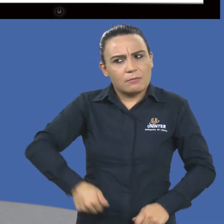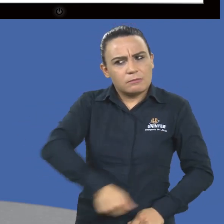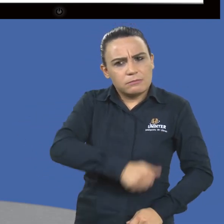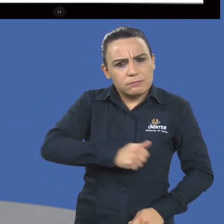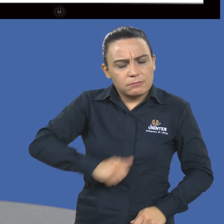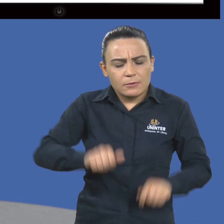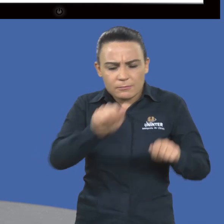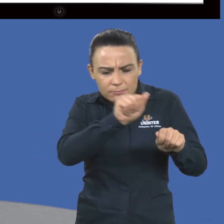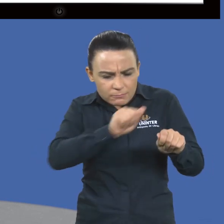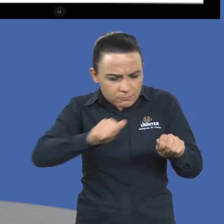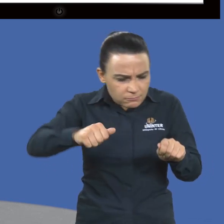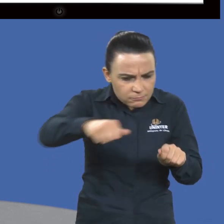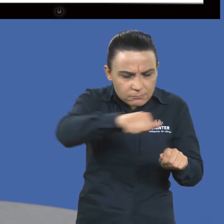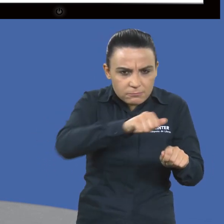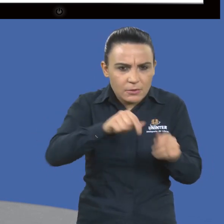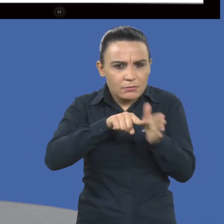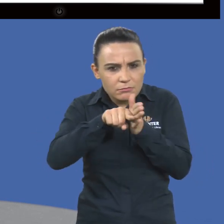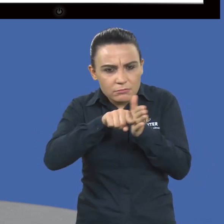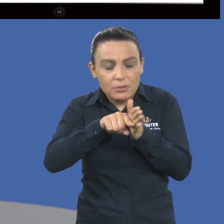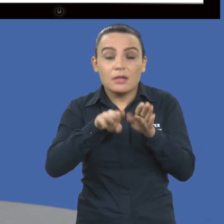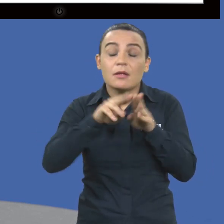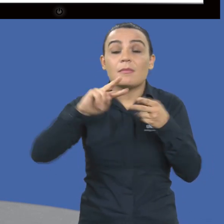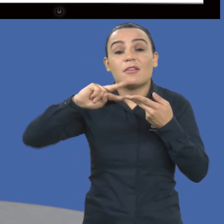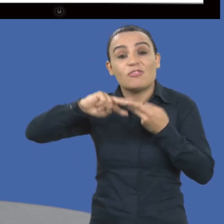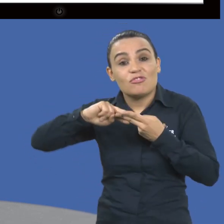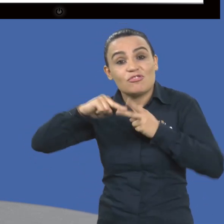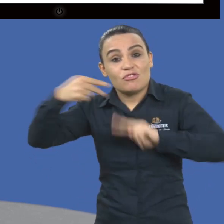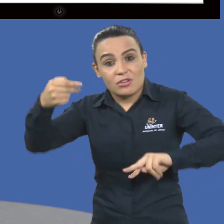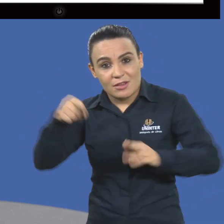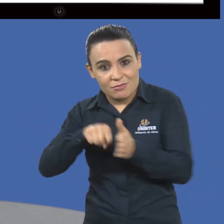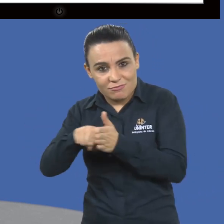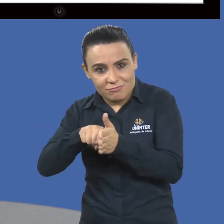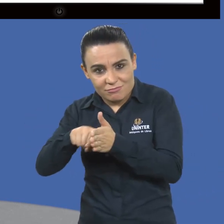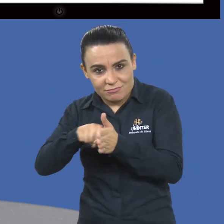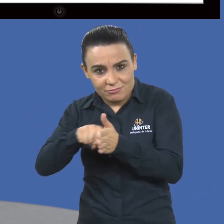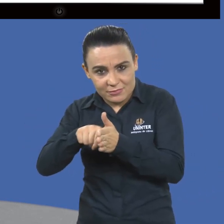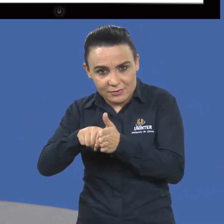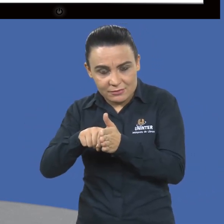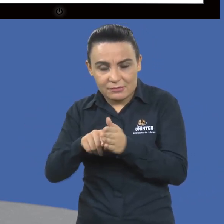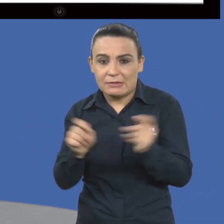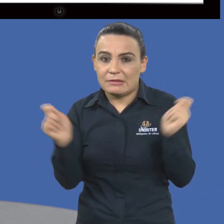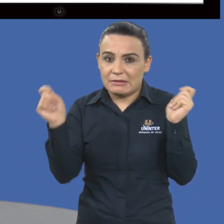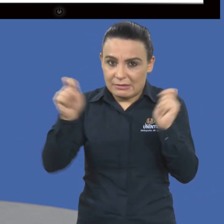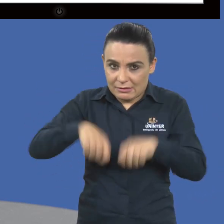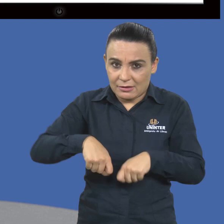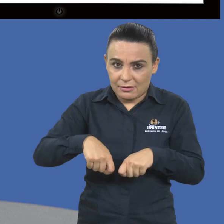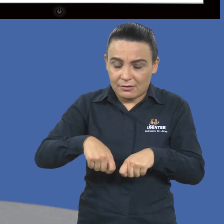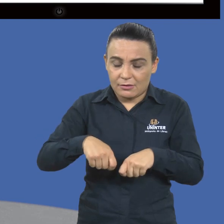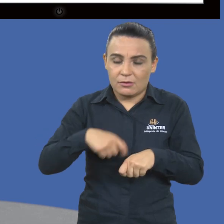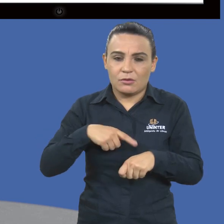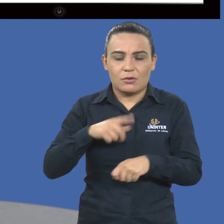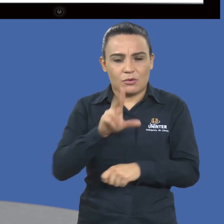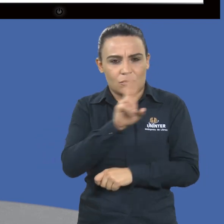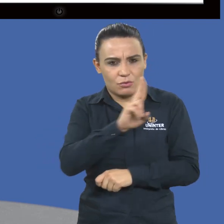vai investigar? Fazendo um exame genético, um exame